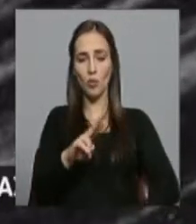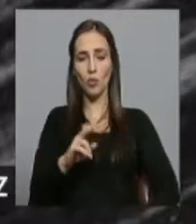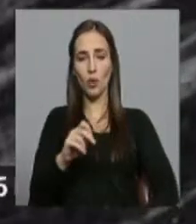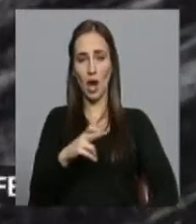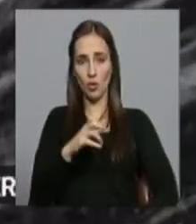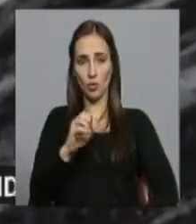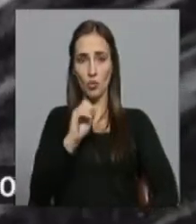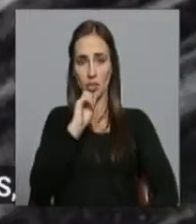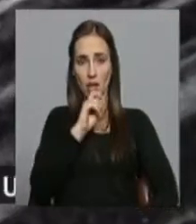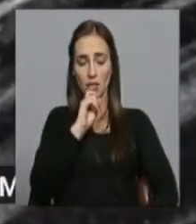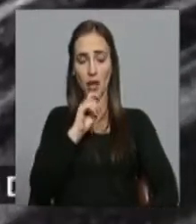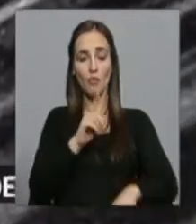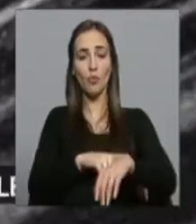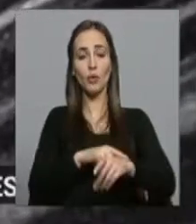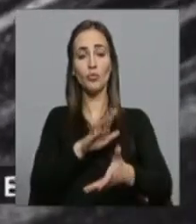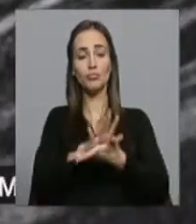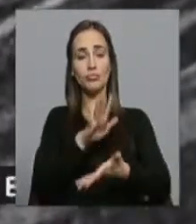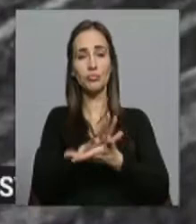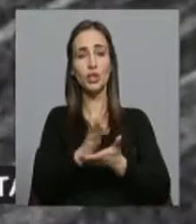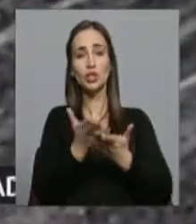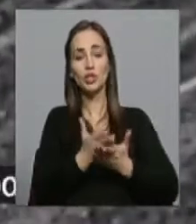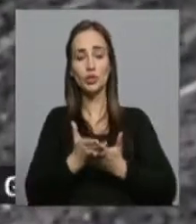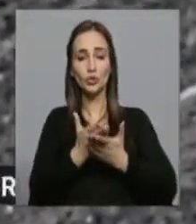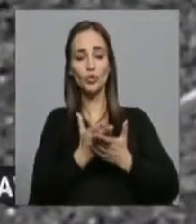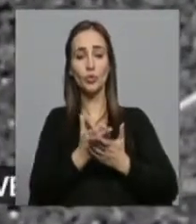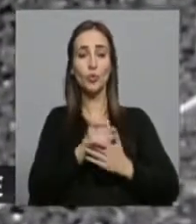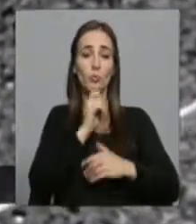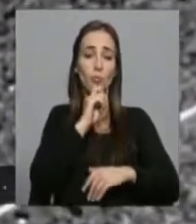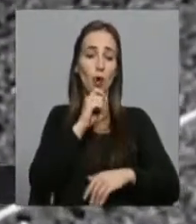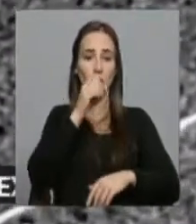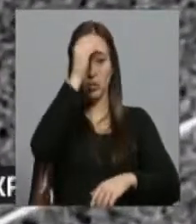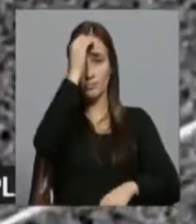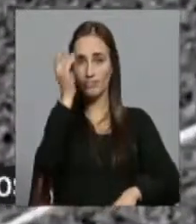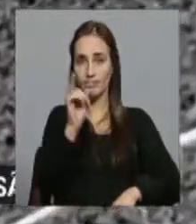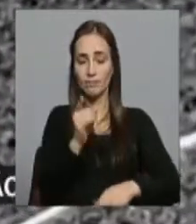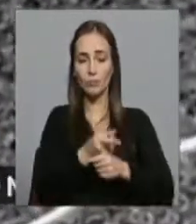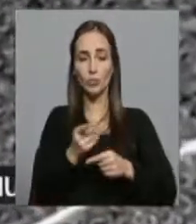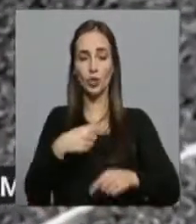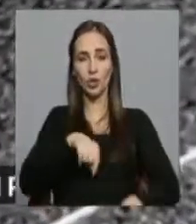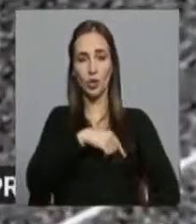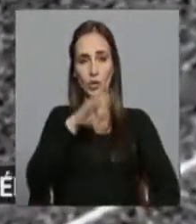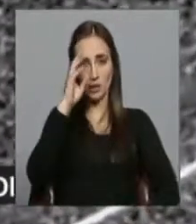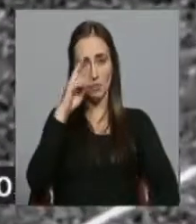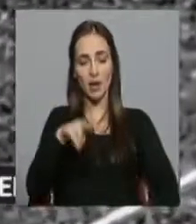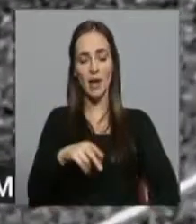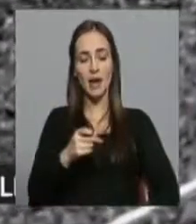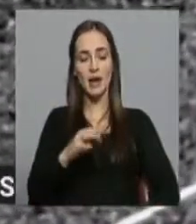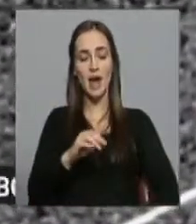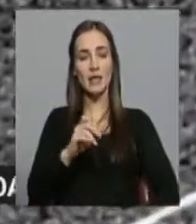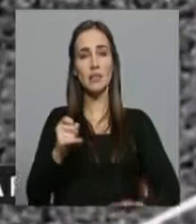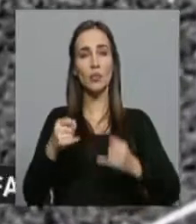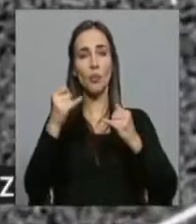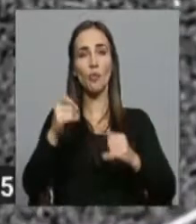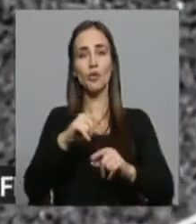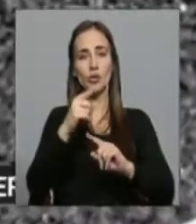publicação deste estudo pode não ser propriamente muito inocente, porque nós sabemos que a NASA irá anunciar no próximo ano quais são as próximas